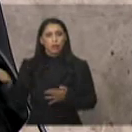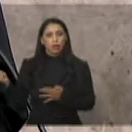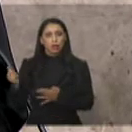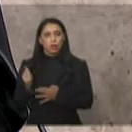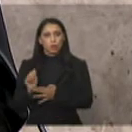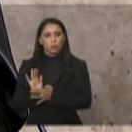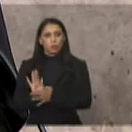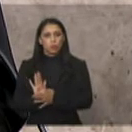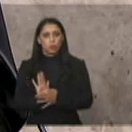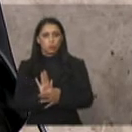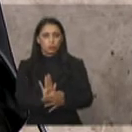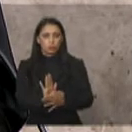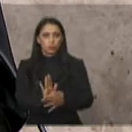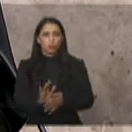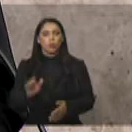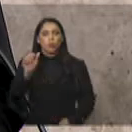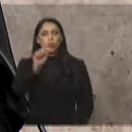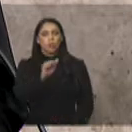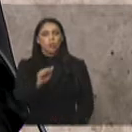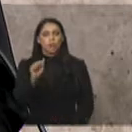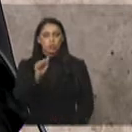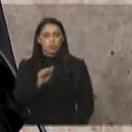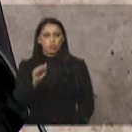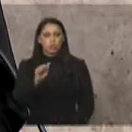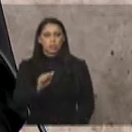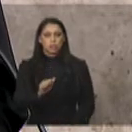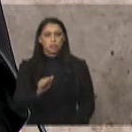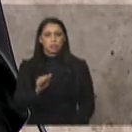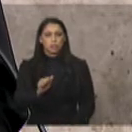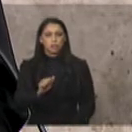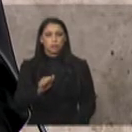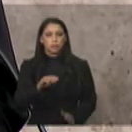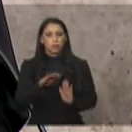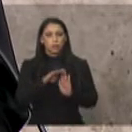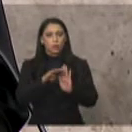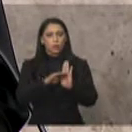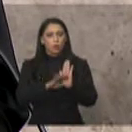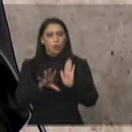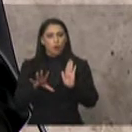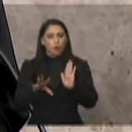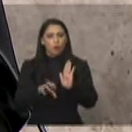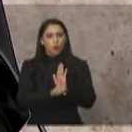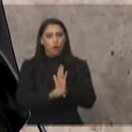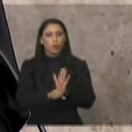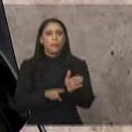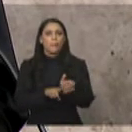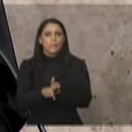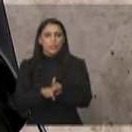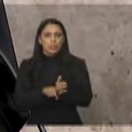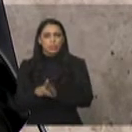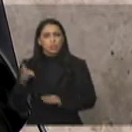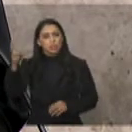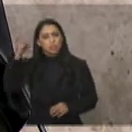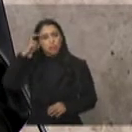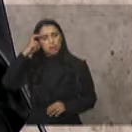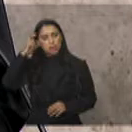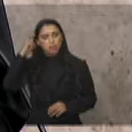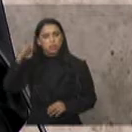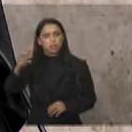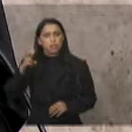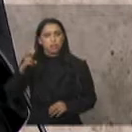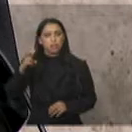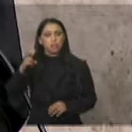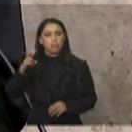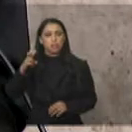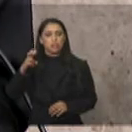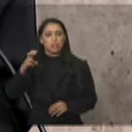Curia, Associação Logoritmo da Pesquisa em Inteligência